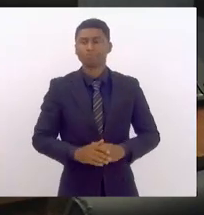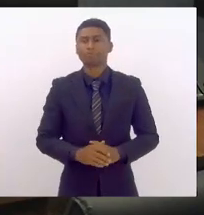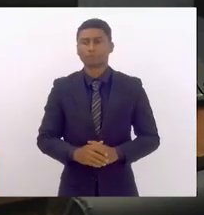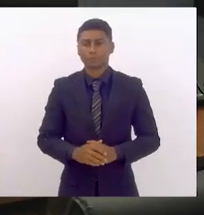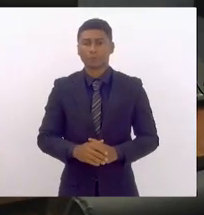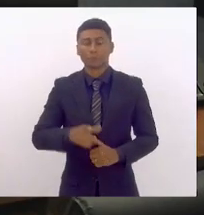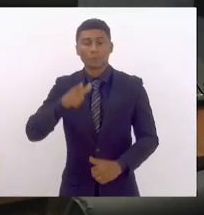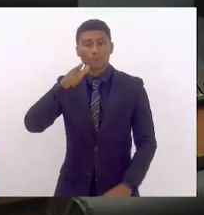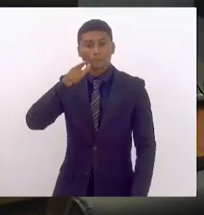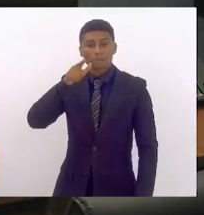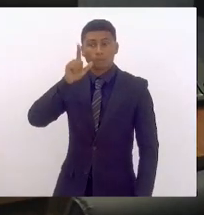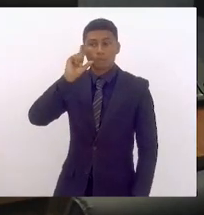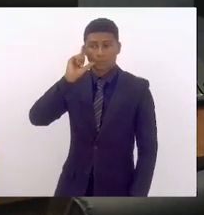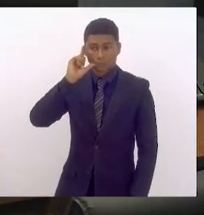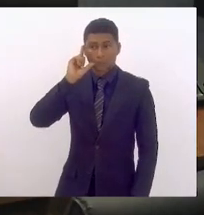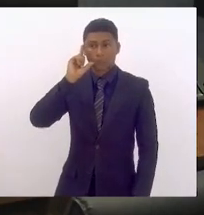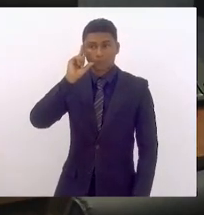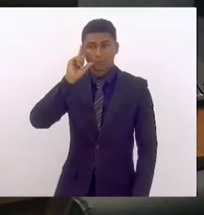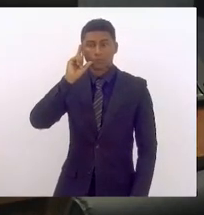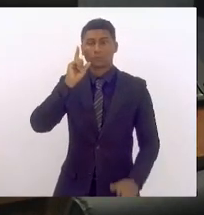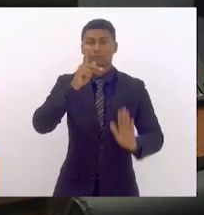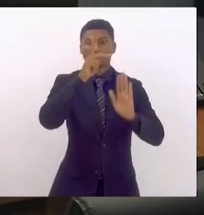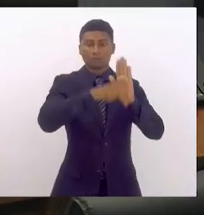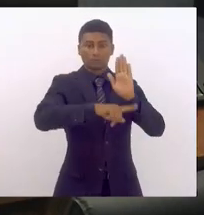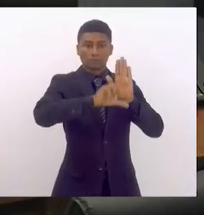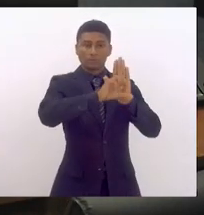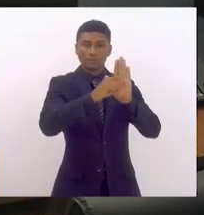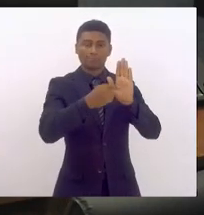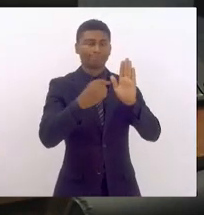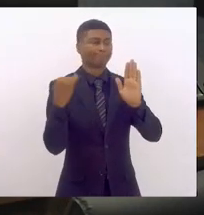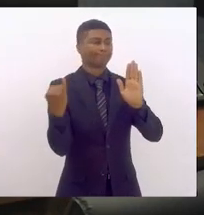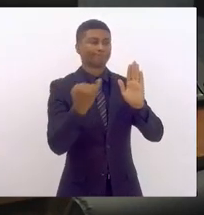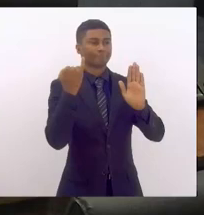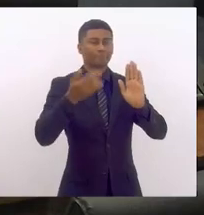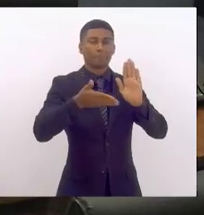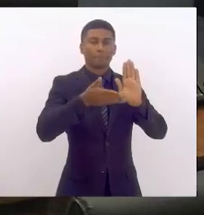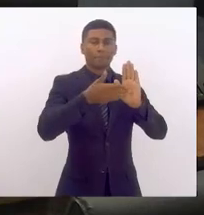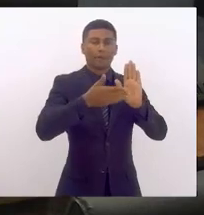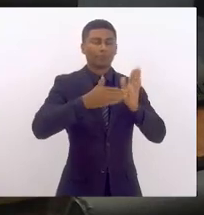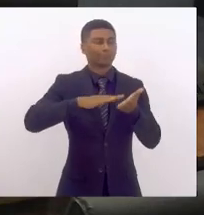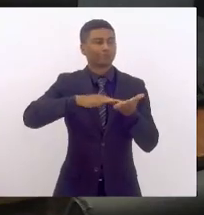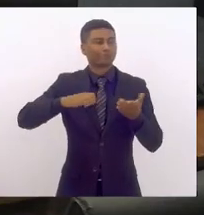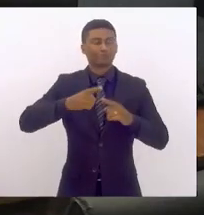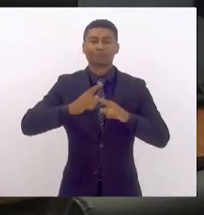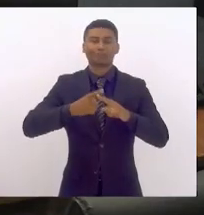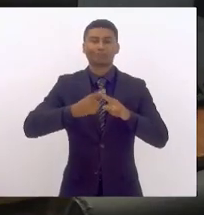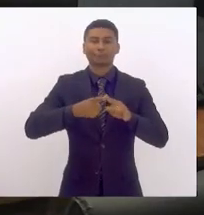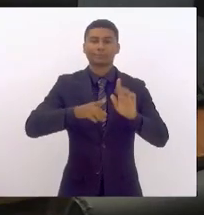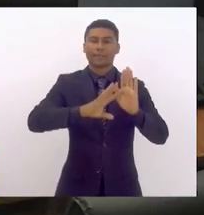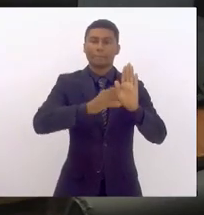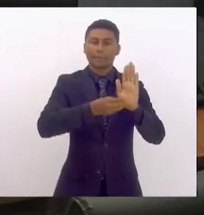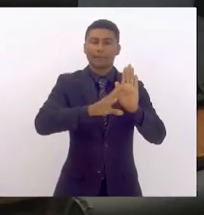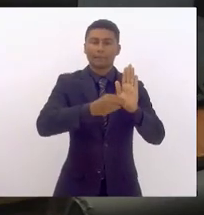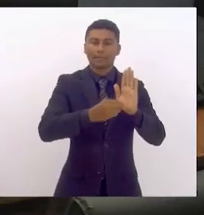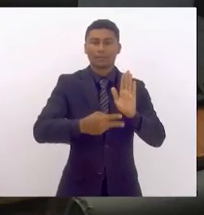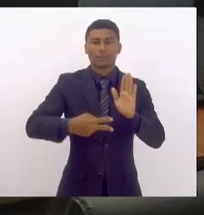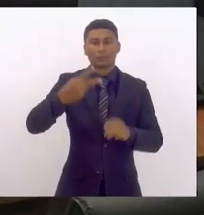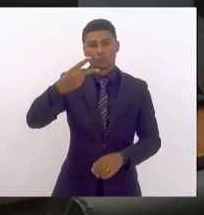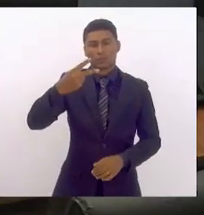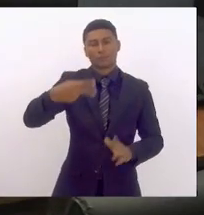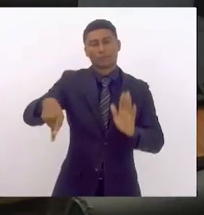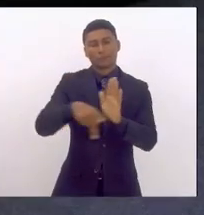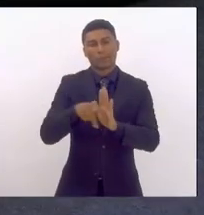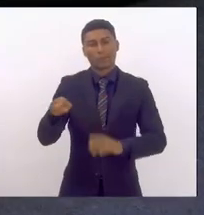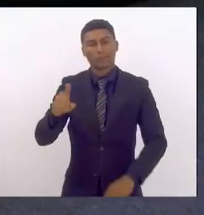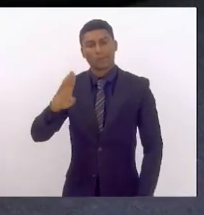ontem um projeto importante saiu de pauta com duas emendas o Coronel Salema